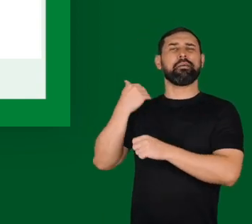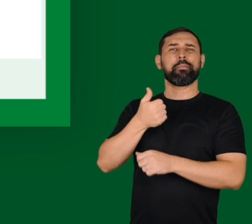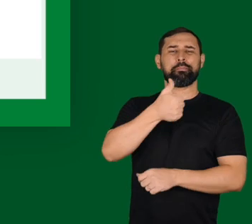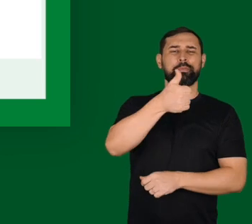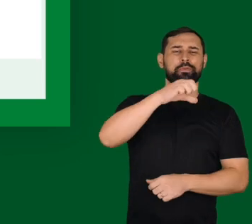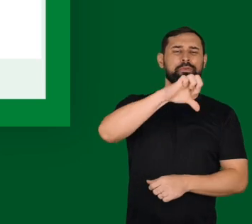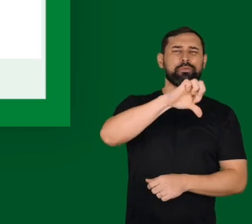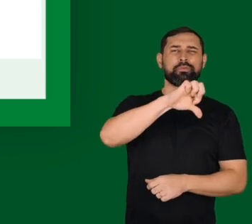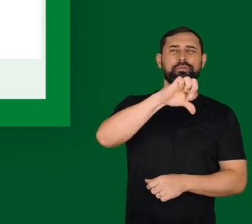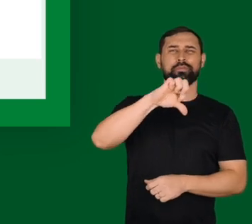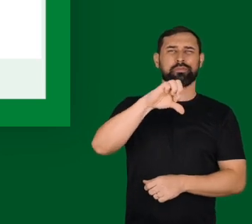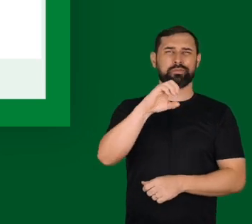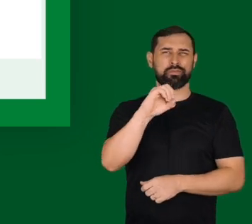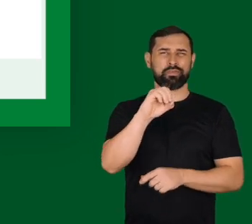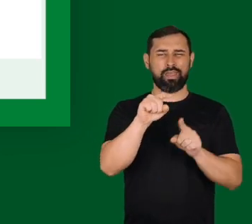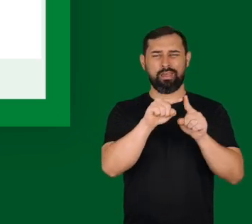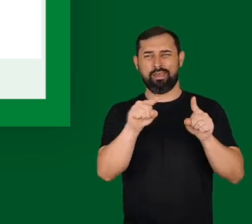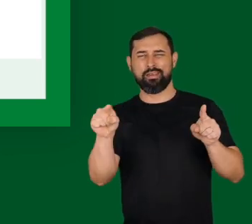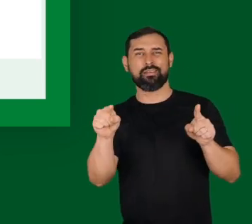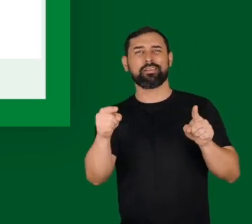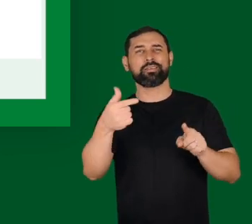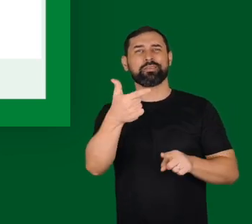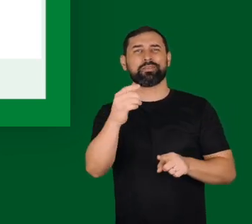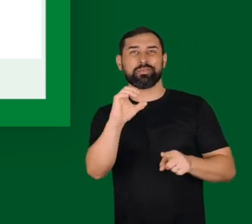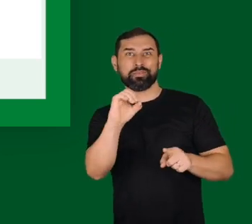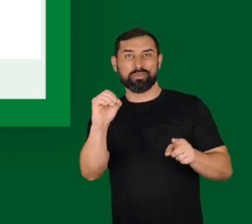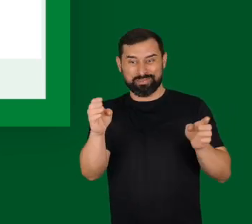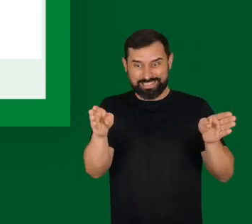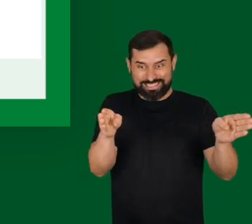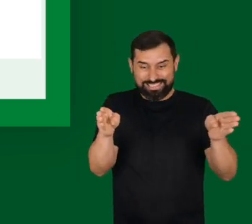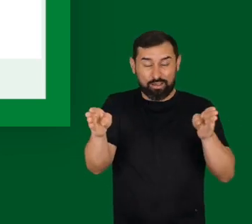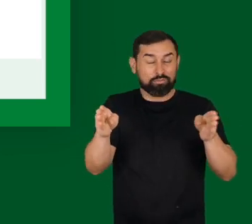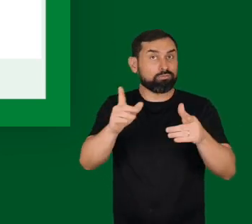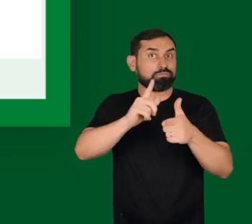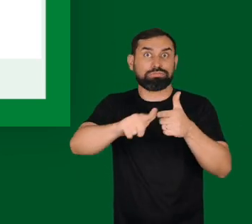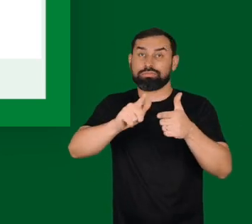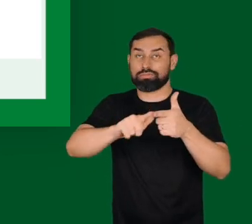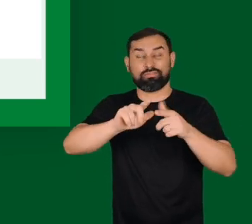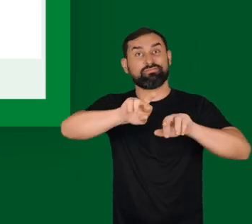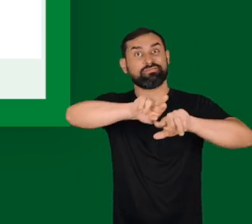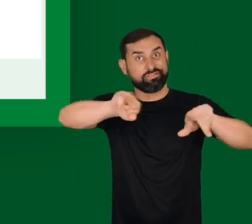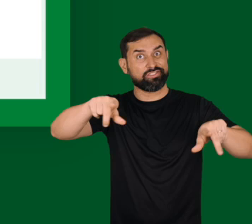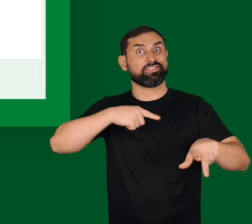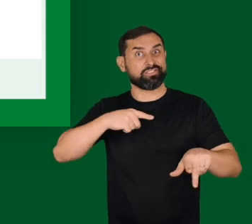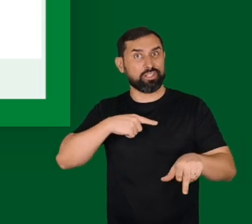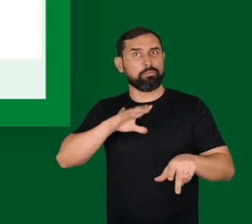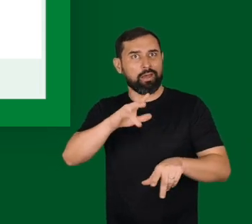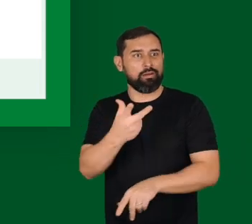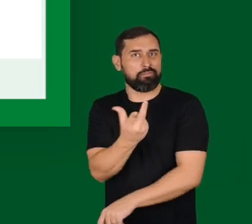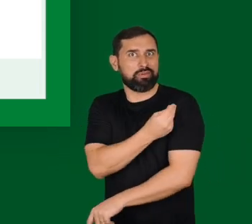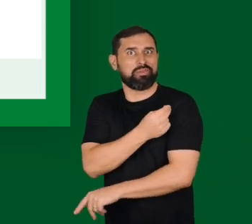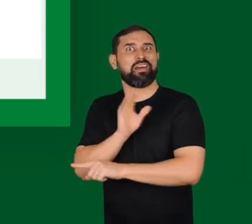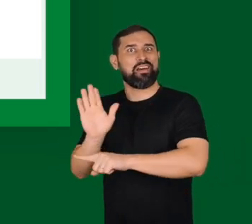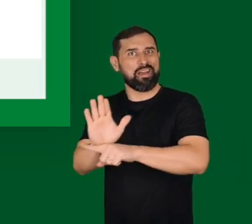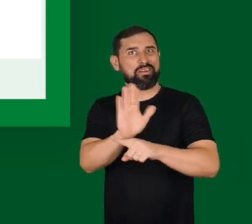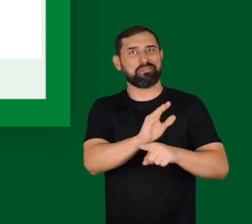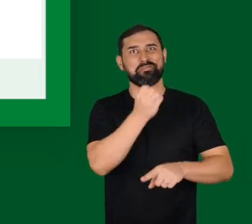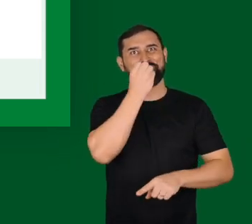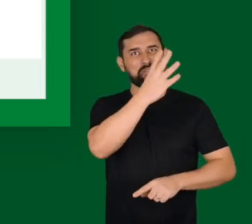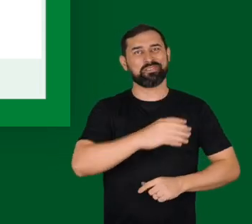muito, muito frequentes ali no final da década de 90, início da